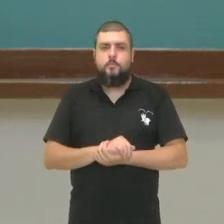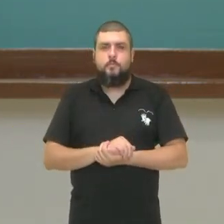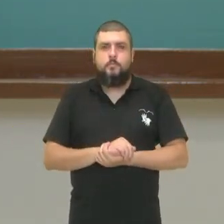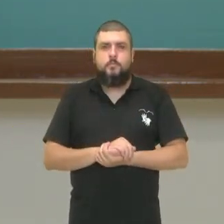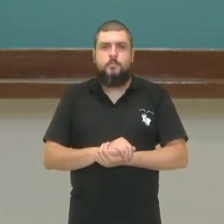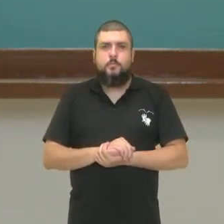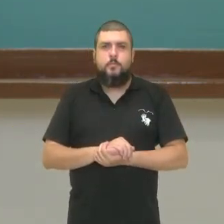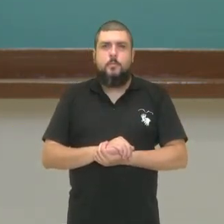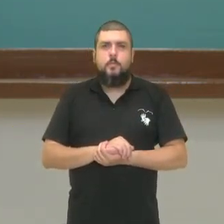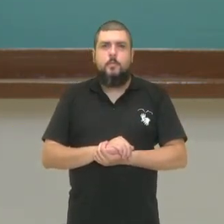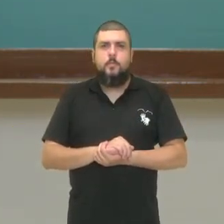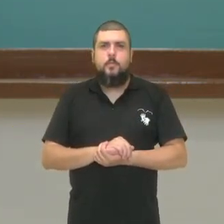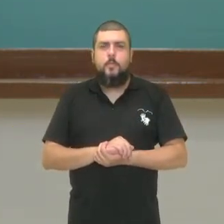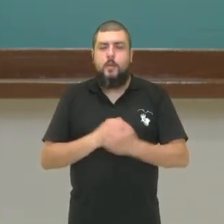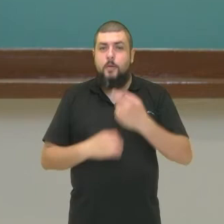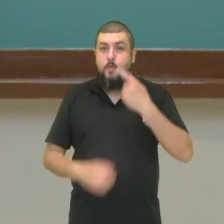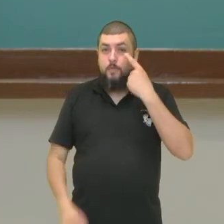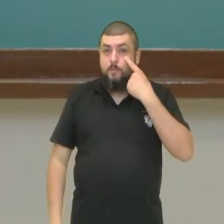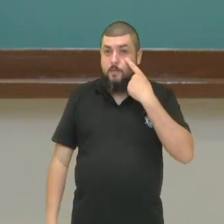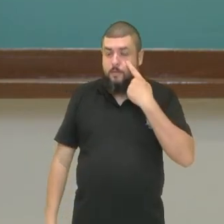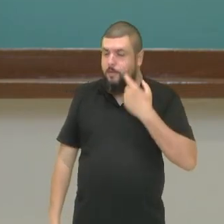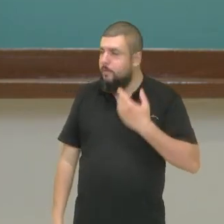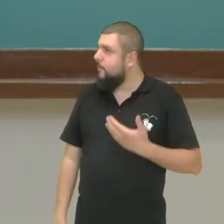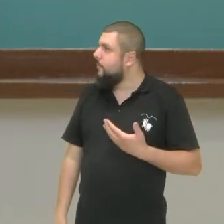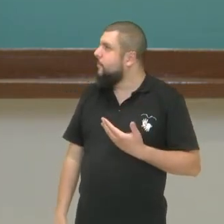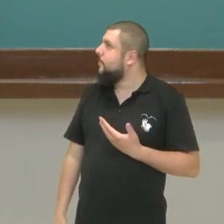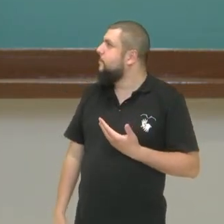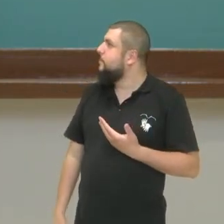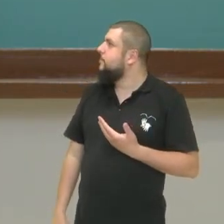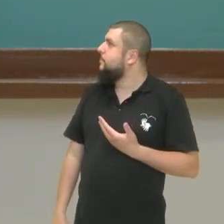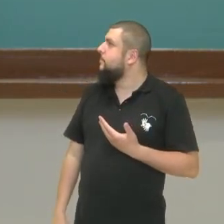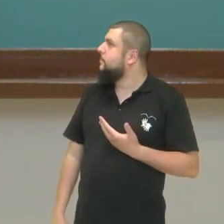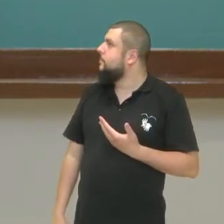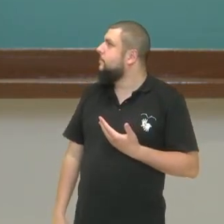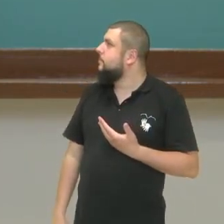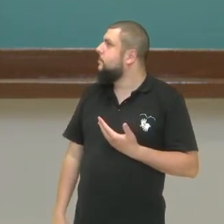Que nós temos aí, ó, alguns exemplos de